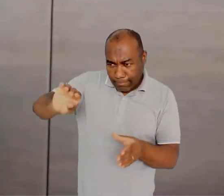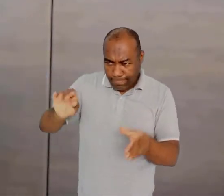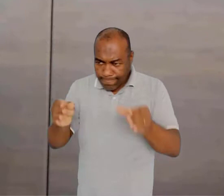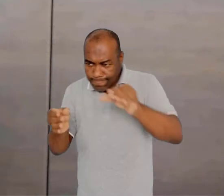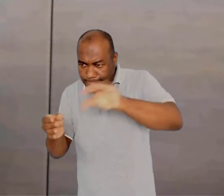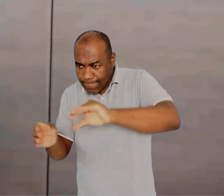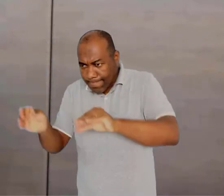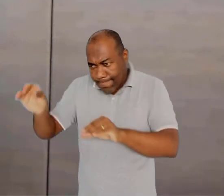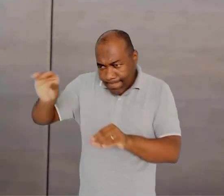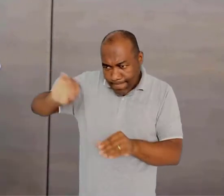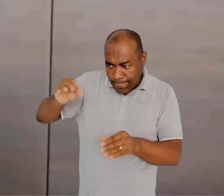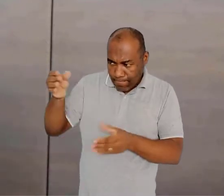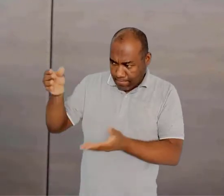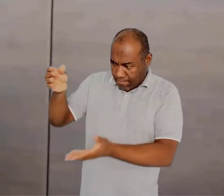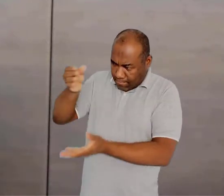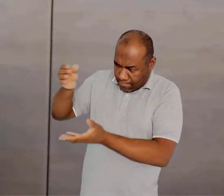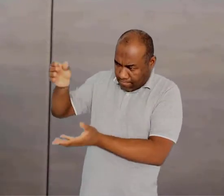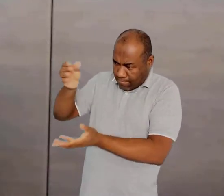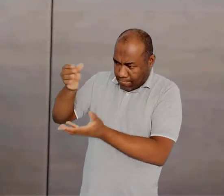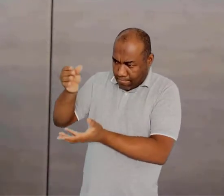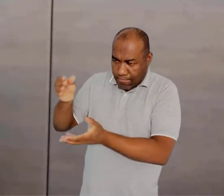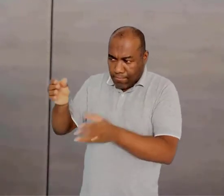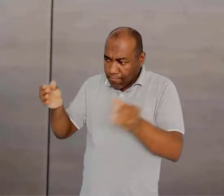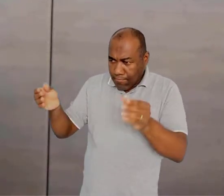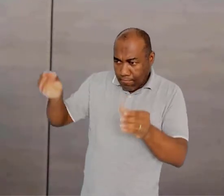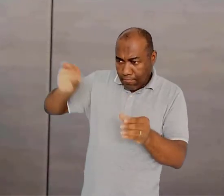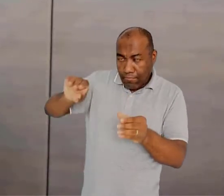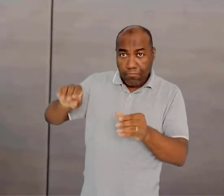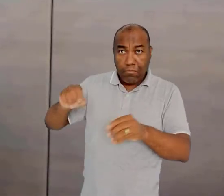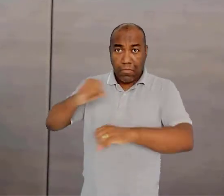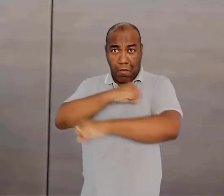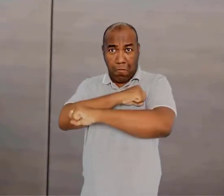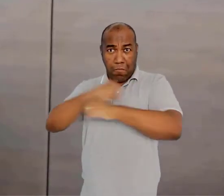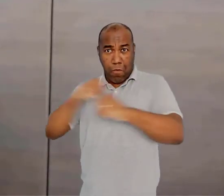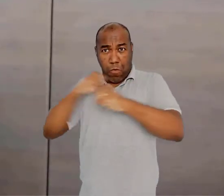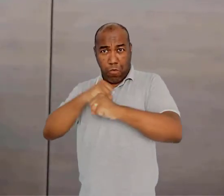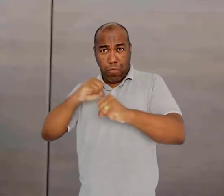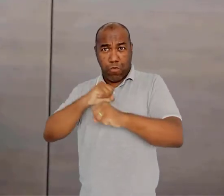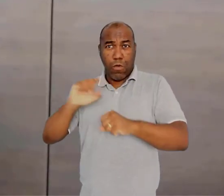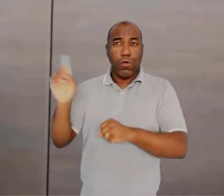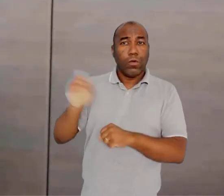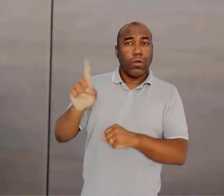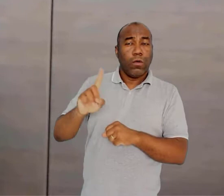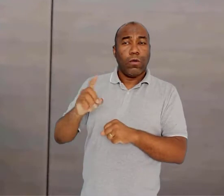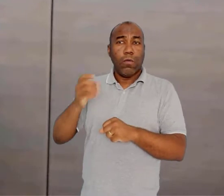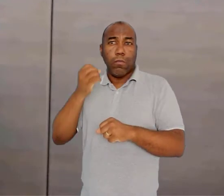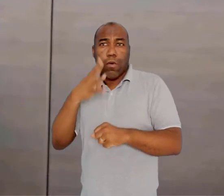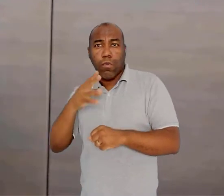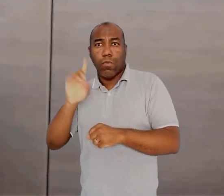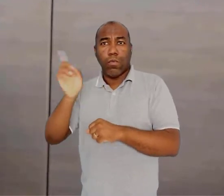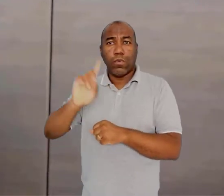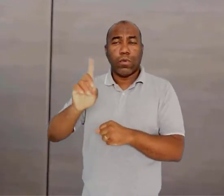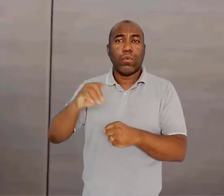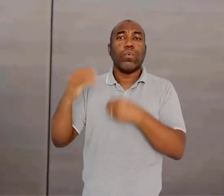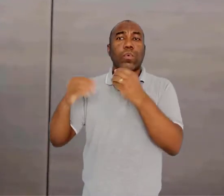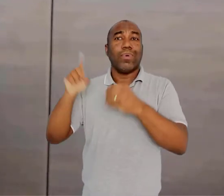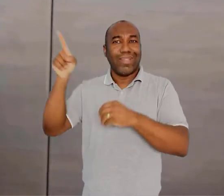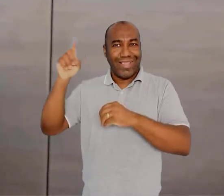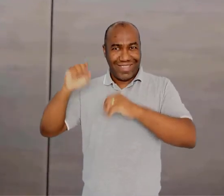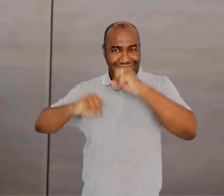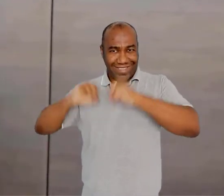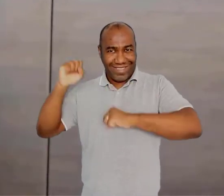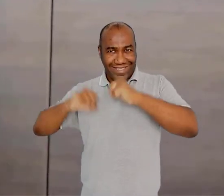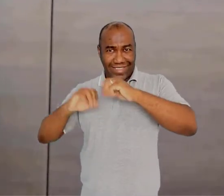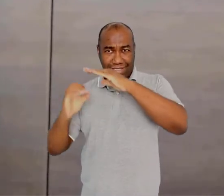eu quero testar um combustível novo para ver a potencialidade desse combustível novo. Ele é potente? Ele é bom para ser usado? Como que eu sei? A